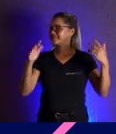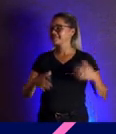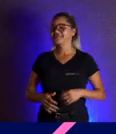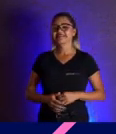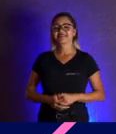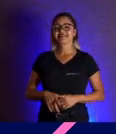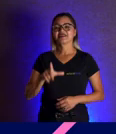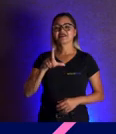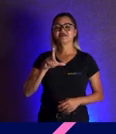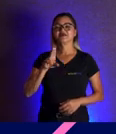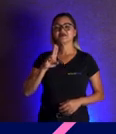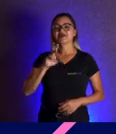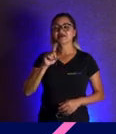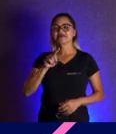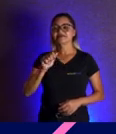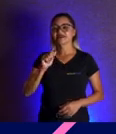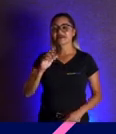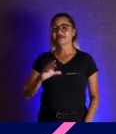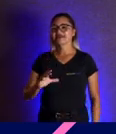Luísa Coelho,